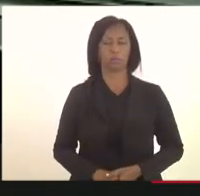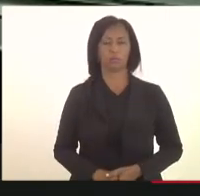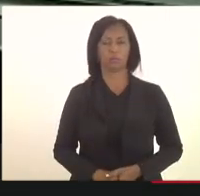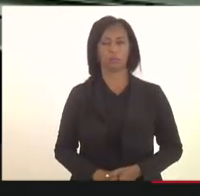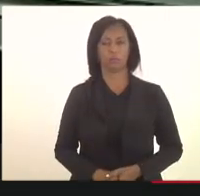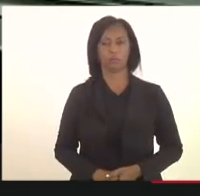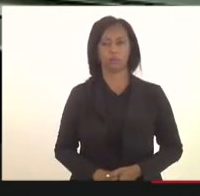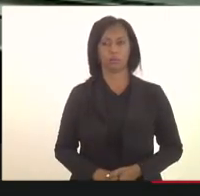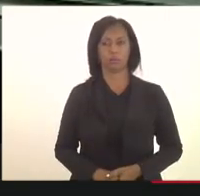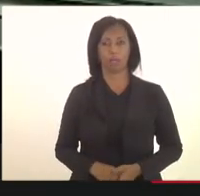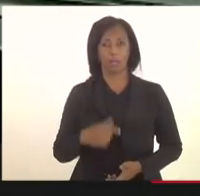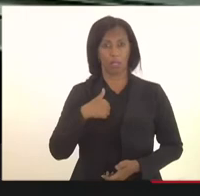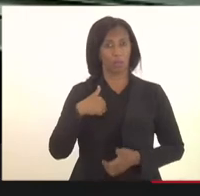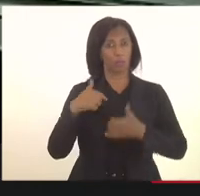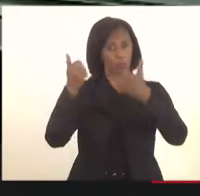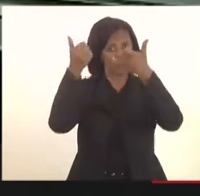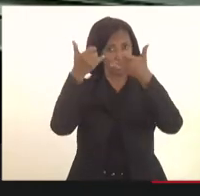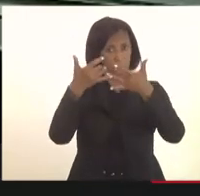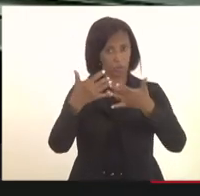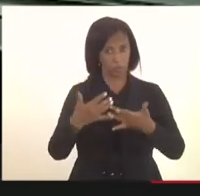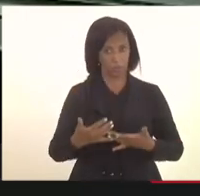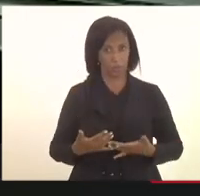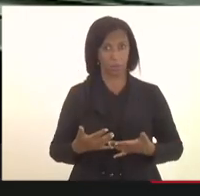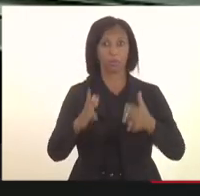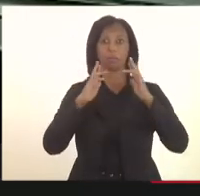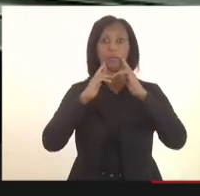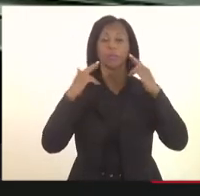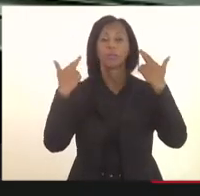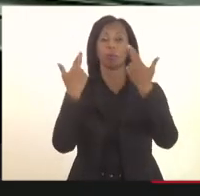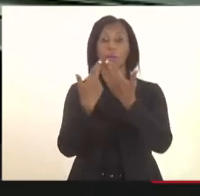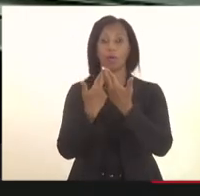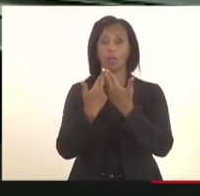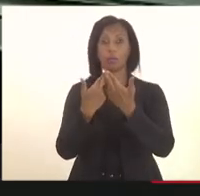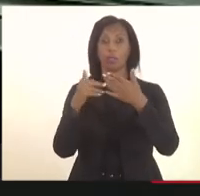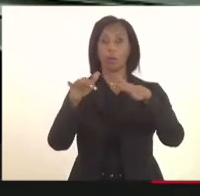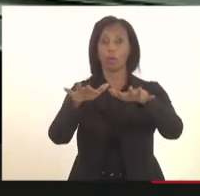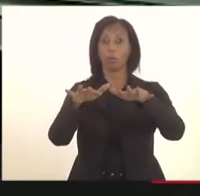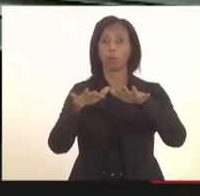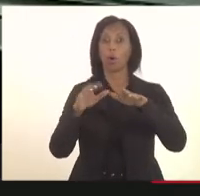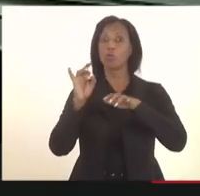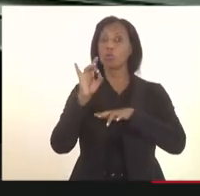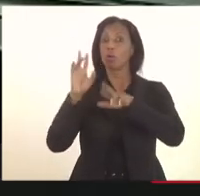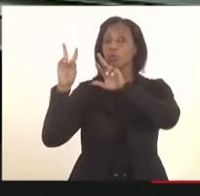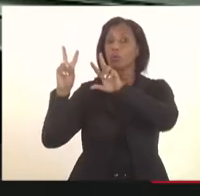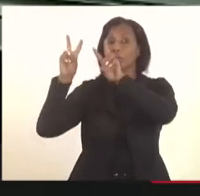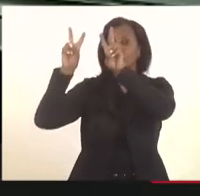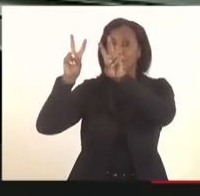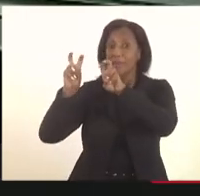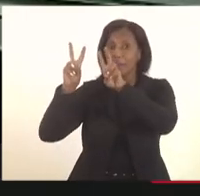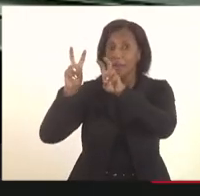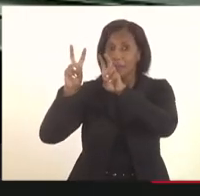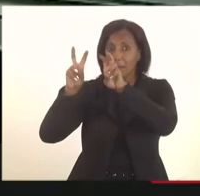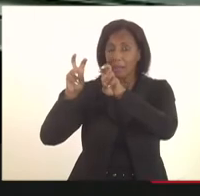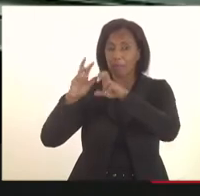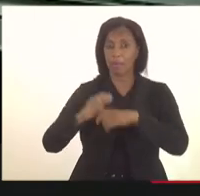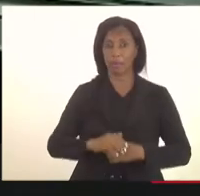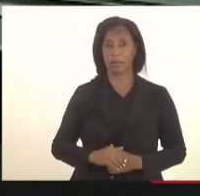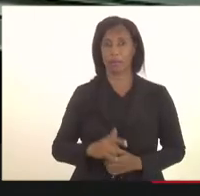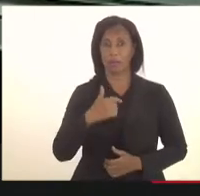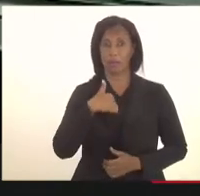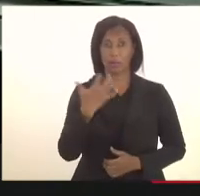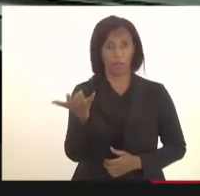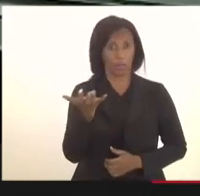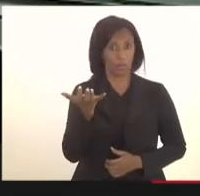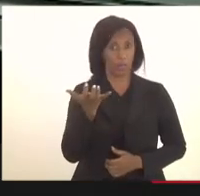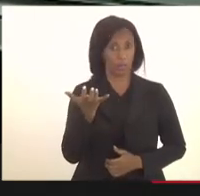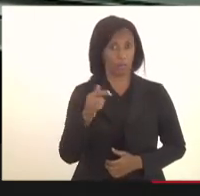eu estou dando explicação que vamos ter uma audiência aqui só sobre esse tema. E eu queria aqui, antes de